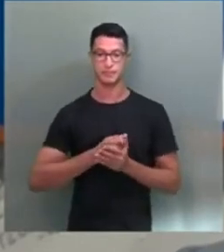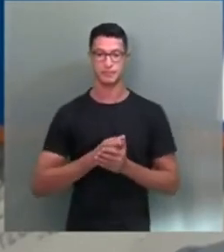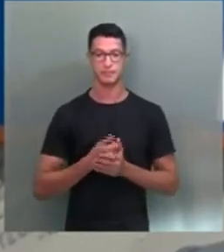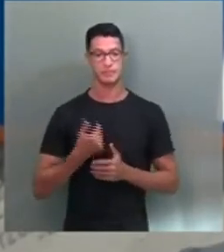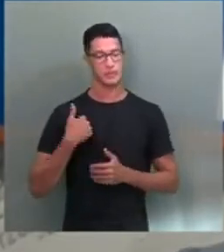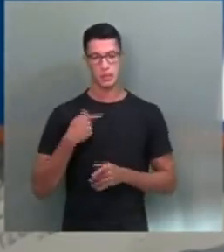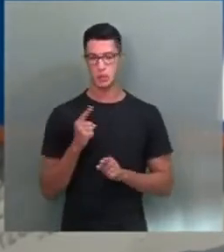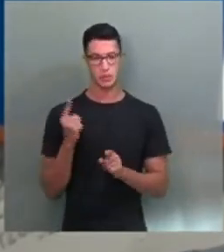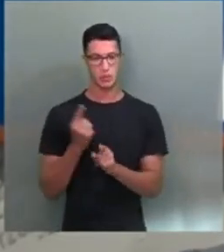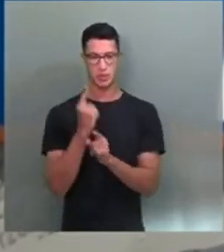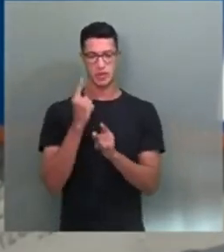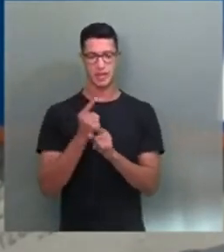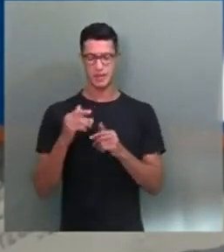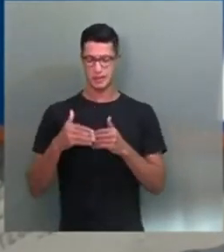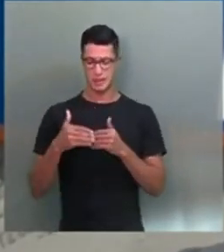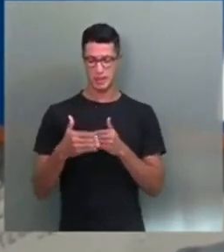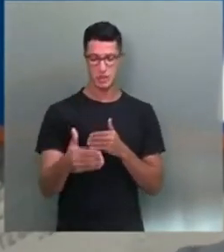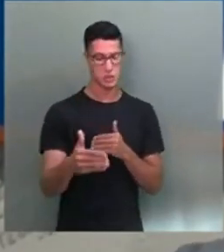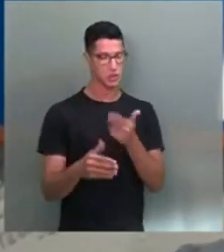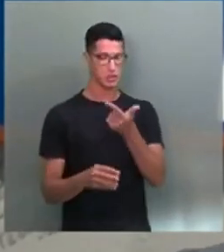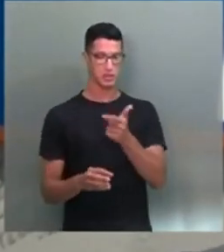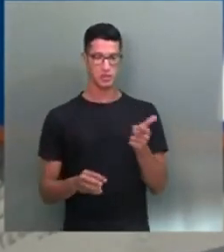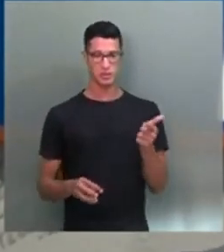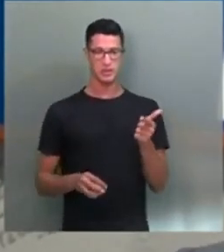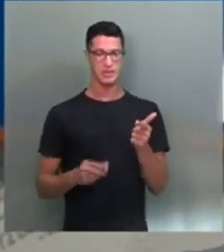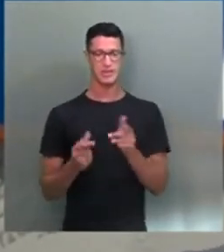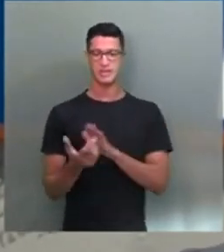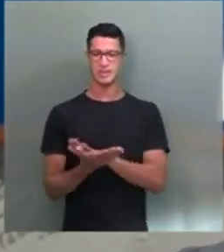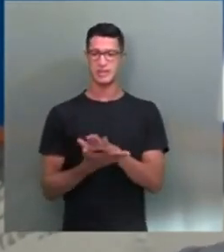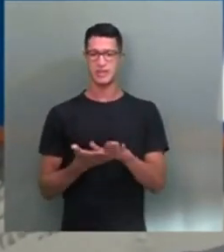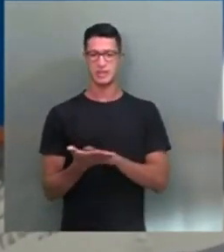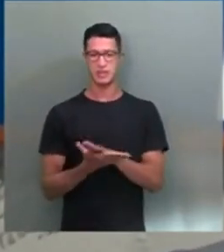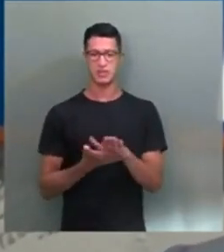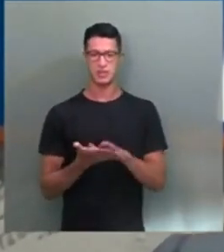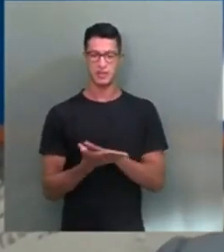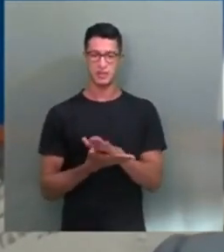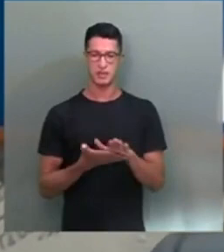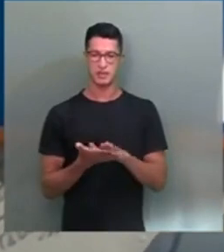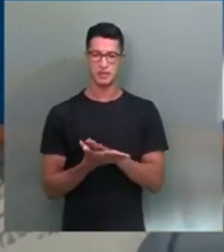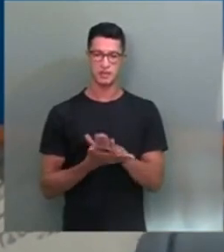Não encontrei nessa trajetória nenhuma